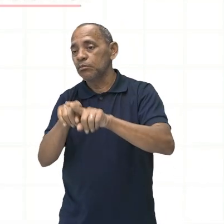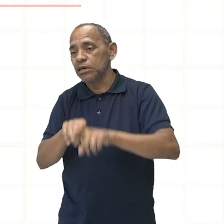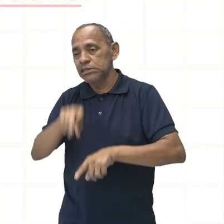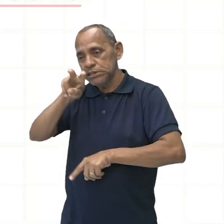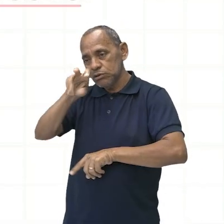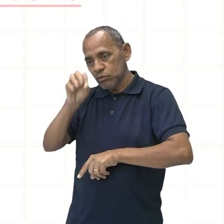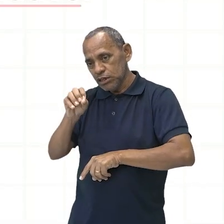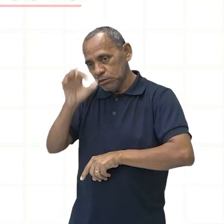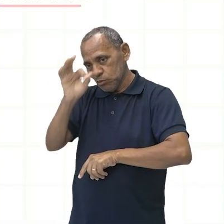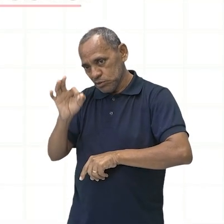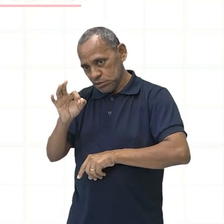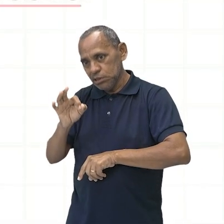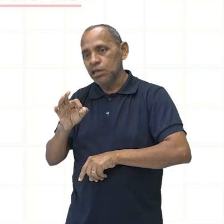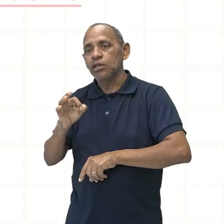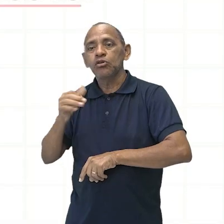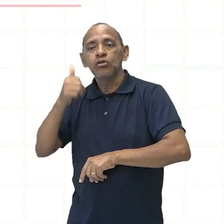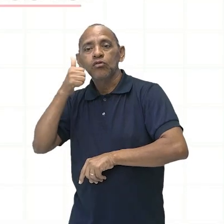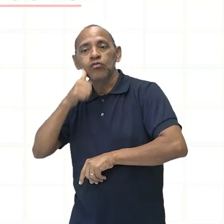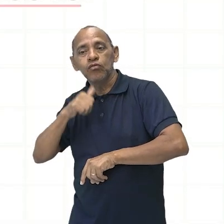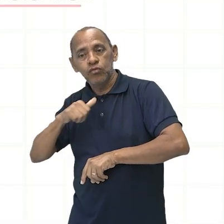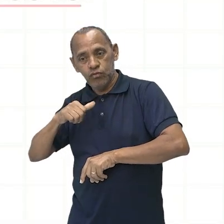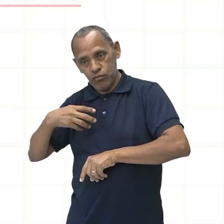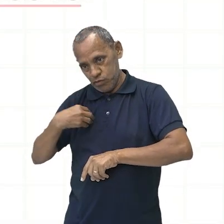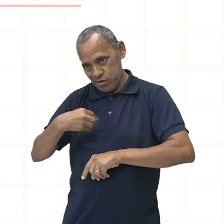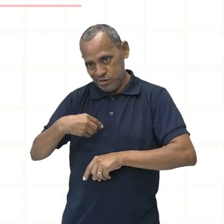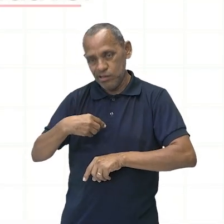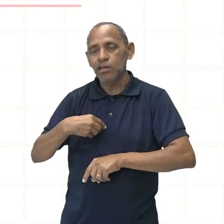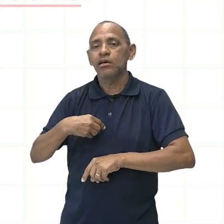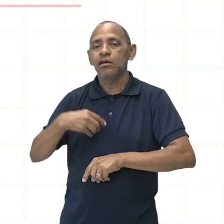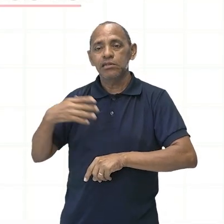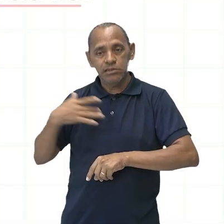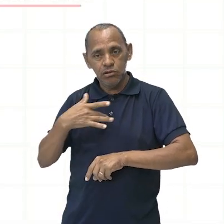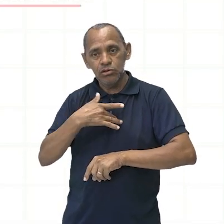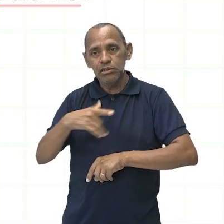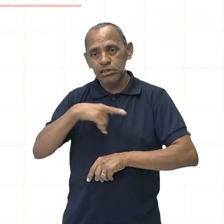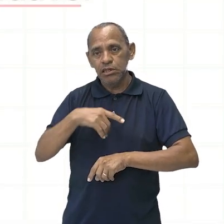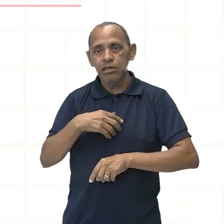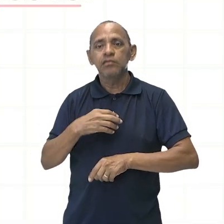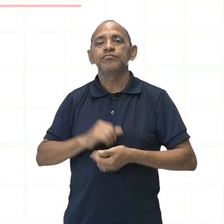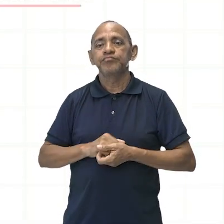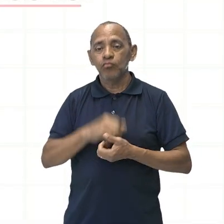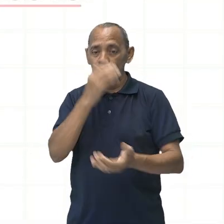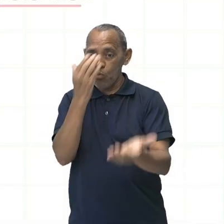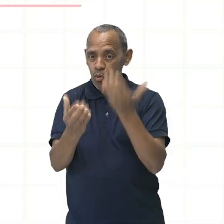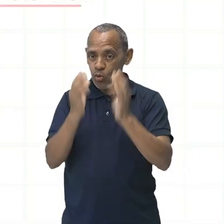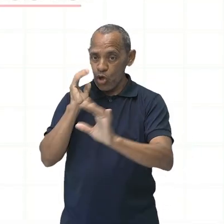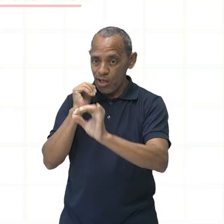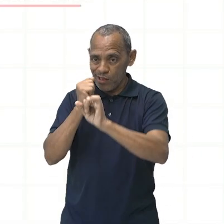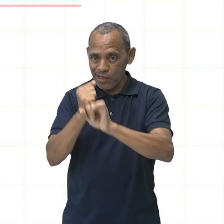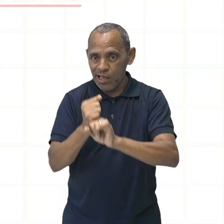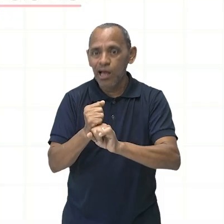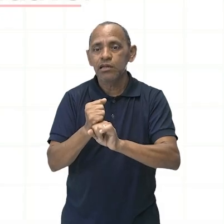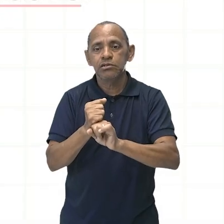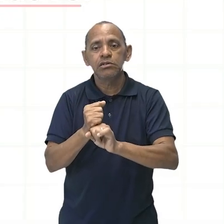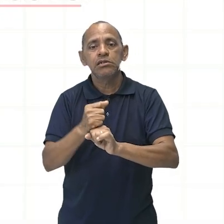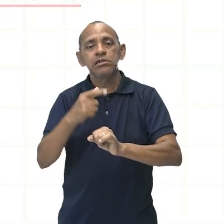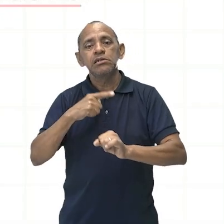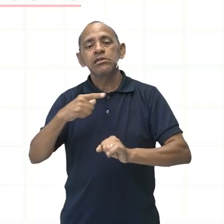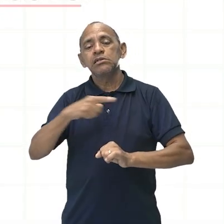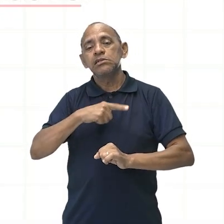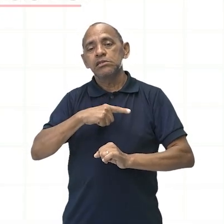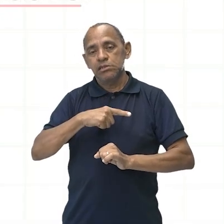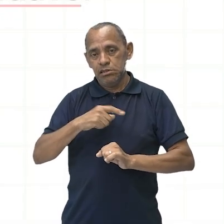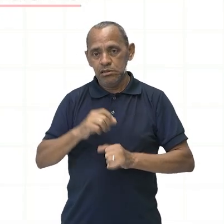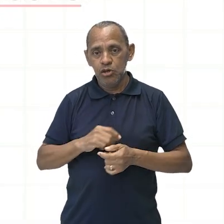também saudável. Então, essas são algumas das probabilidades relacionadas a um cruzamento com os